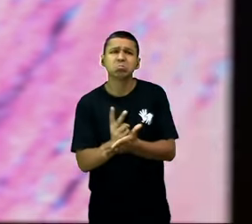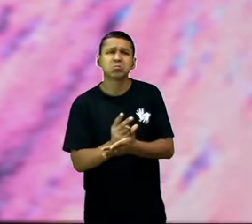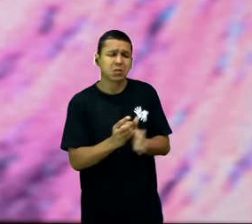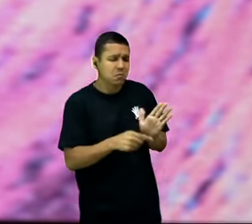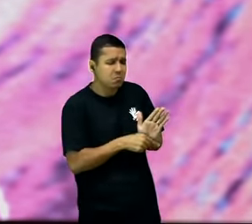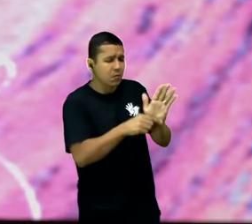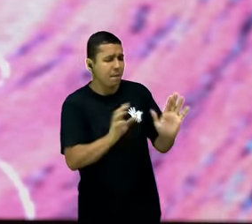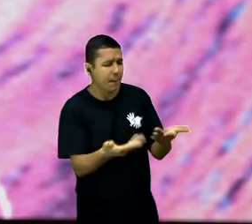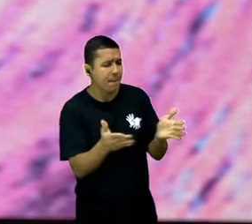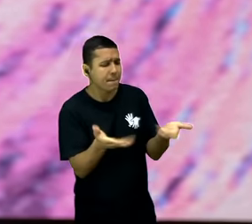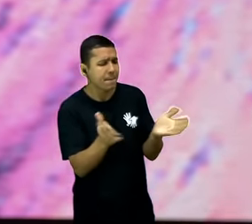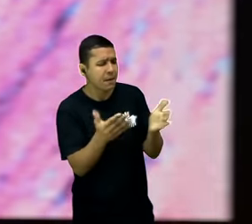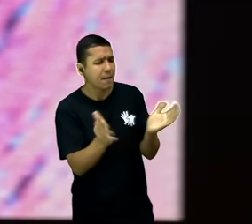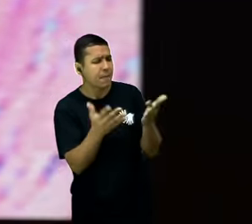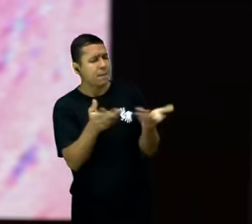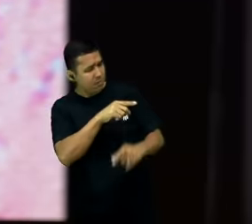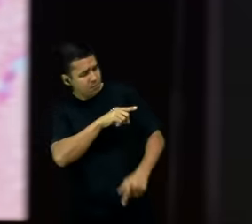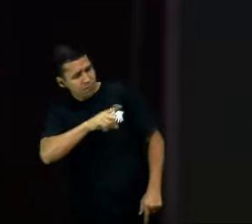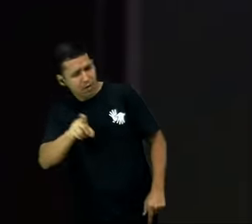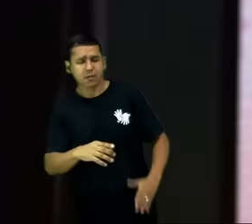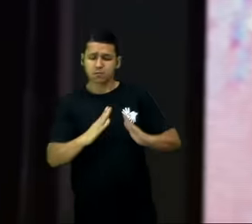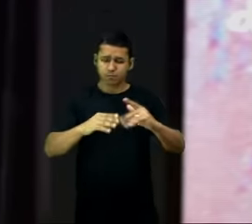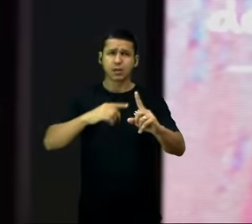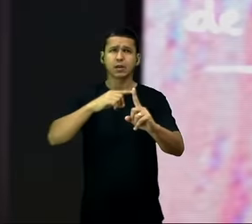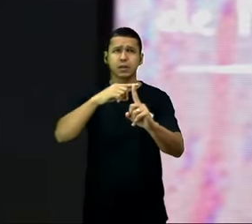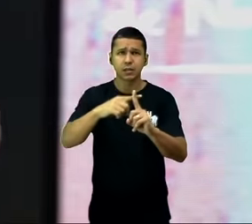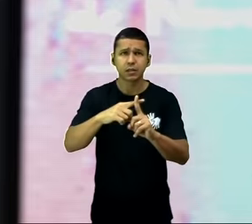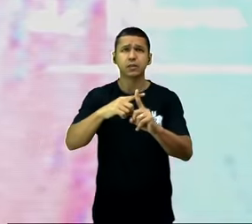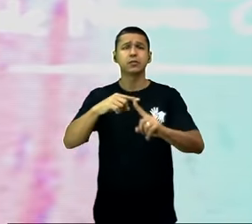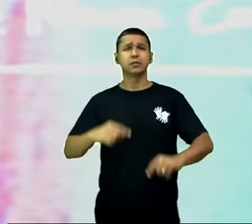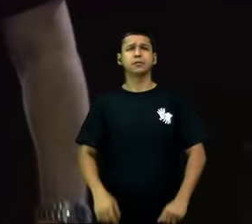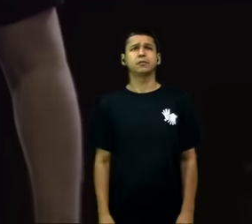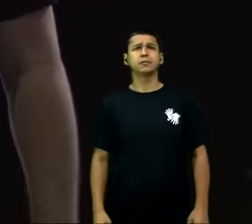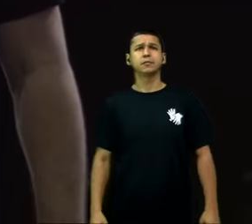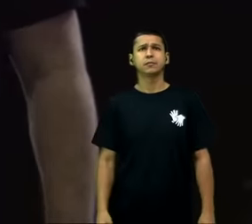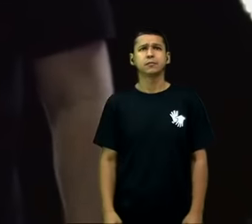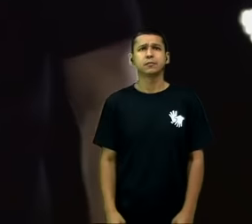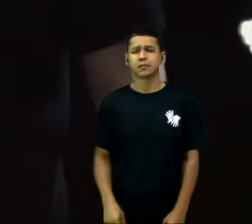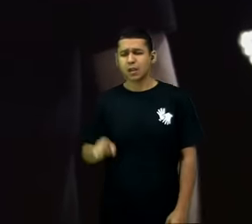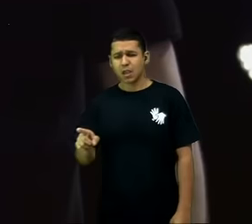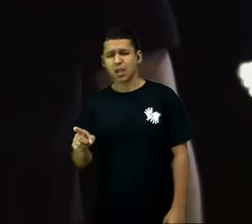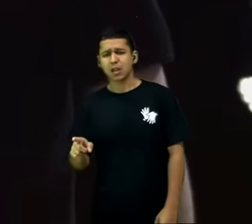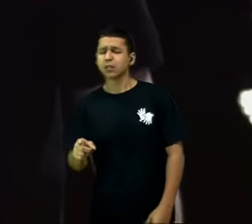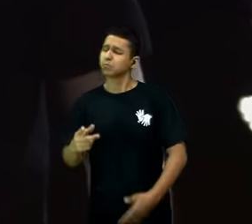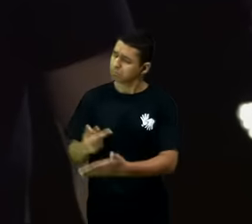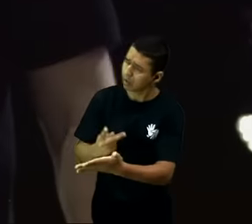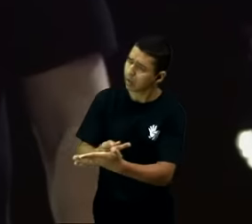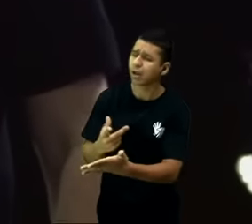Eu tive pais que me criaram nas coisas de Deus. Nunca foram perfeitos, sempre foram falhos.